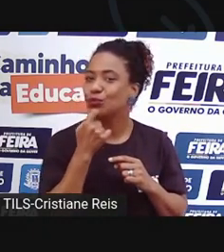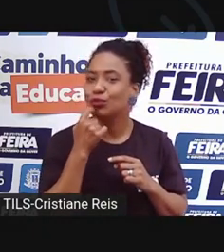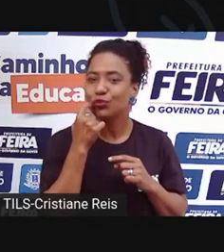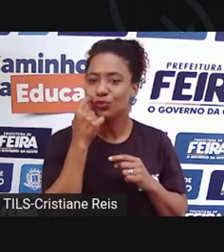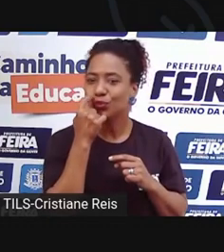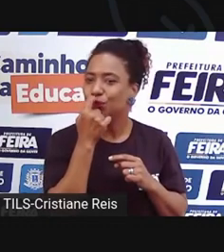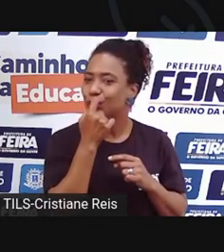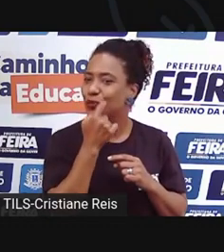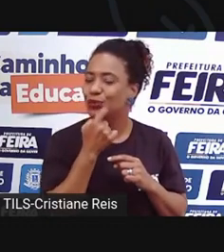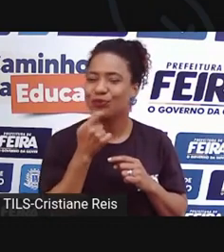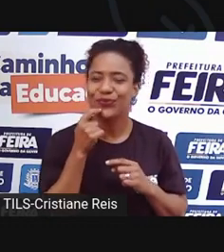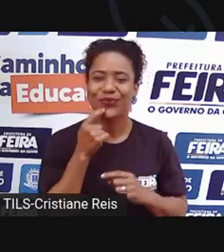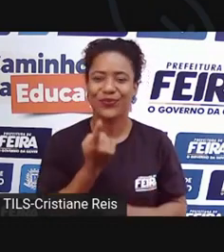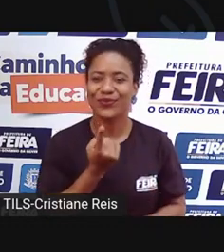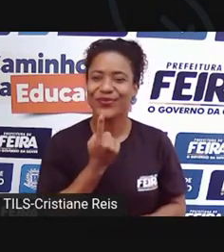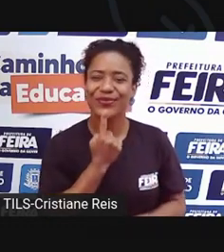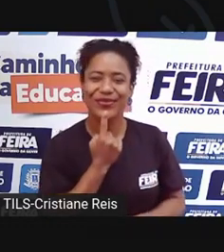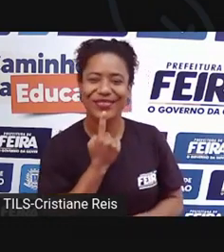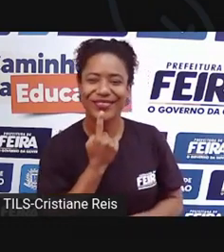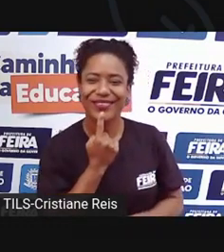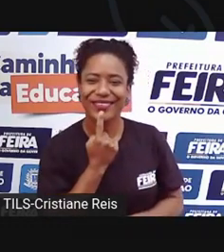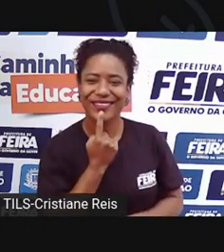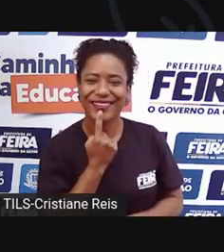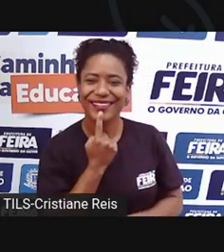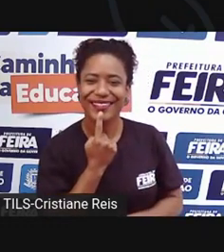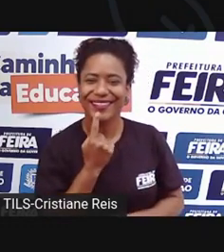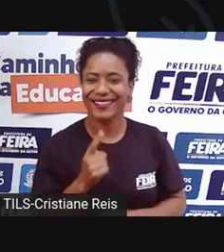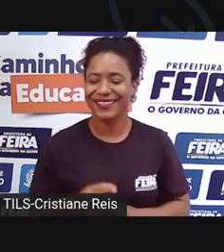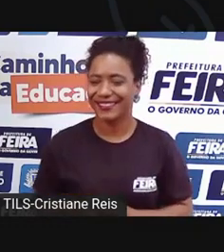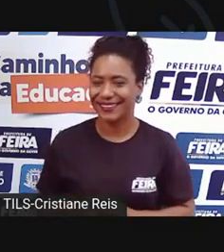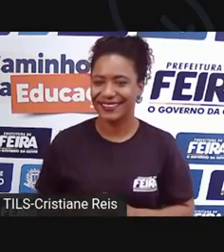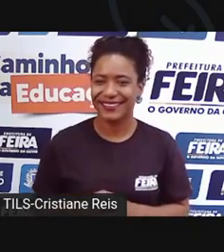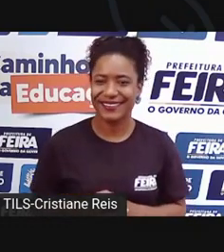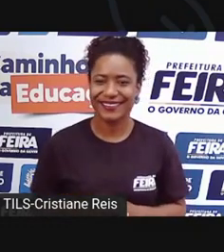boca. Vou fazer minha boca aqui.